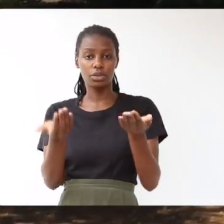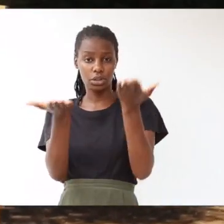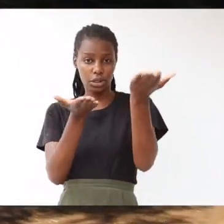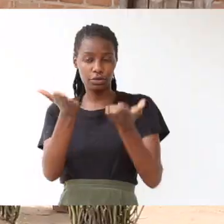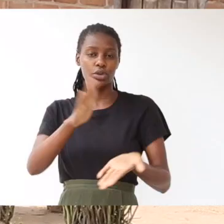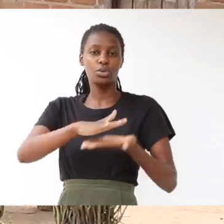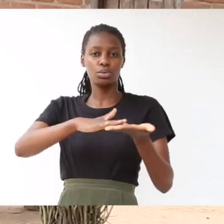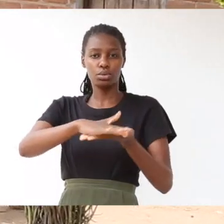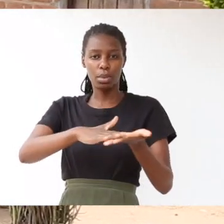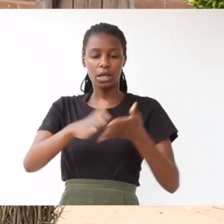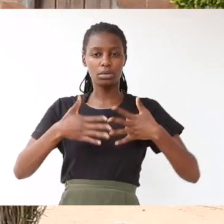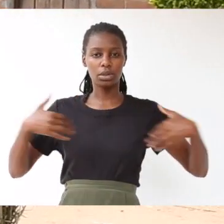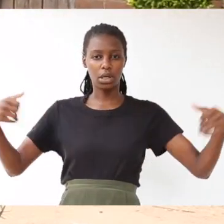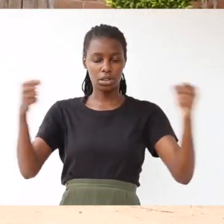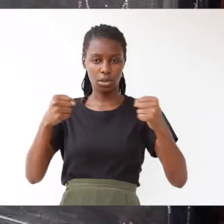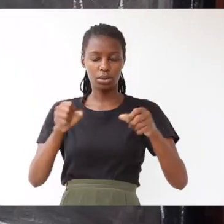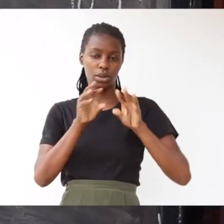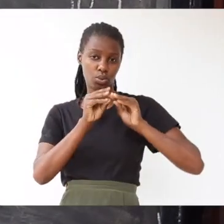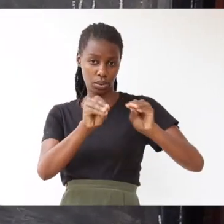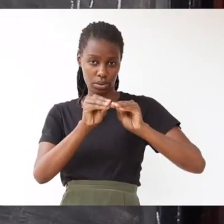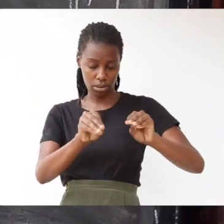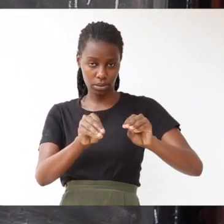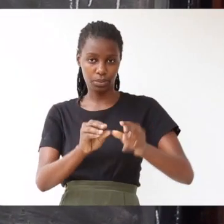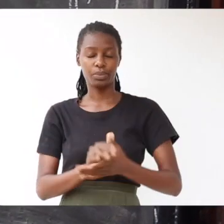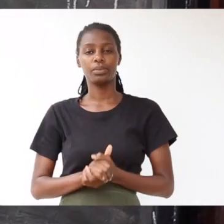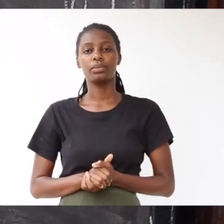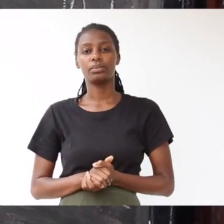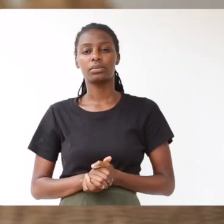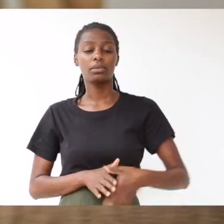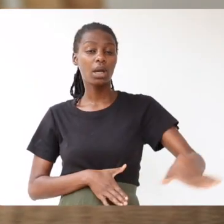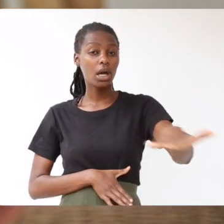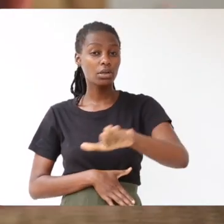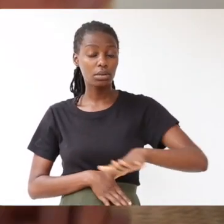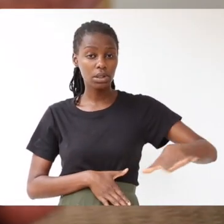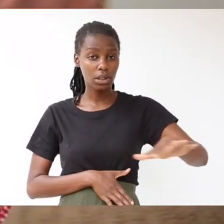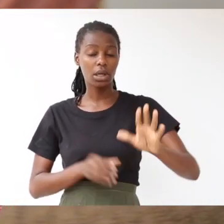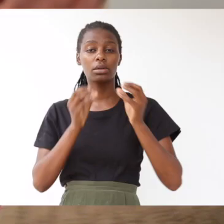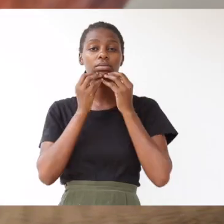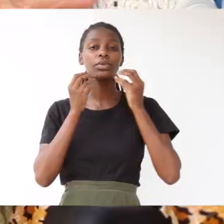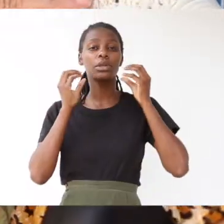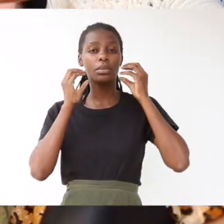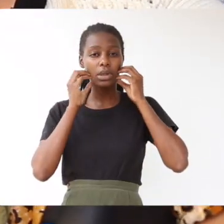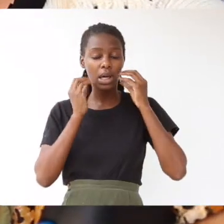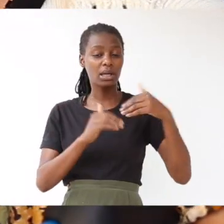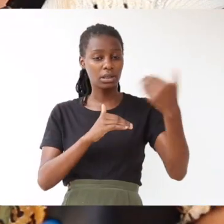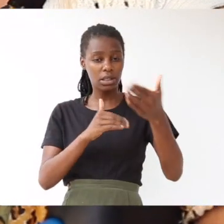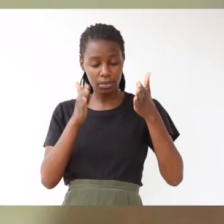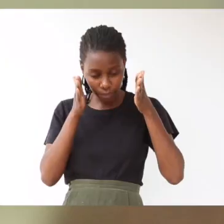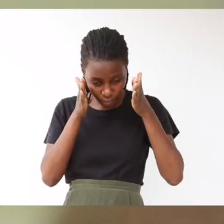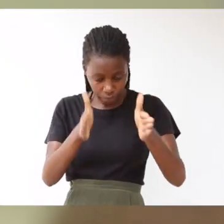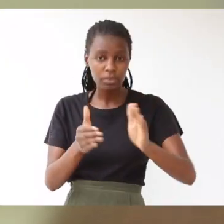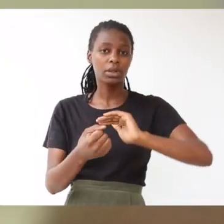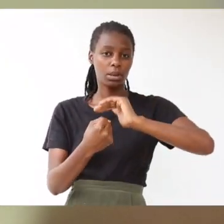da saúde, habitação e principalmente da educação. A sociedade civil moçambicana esteve